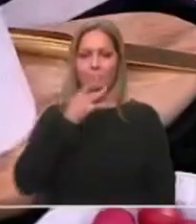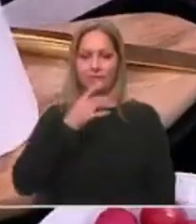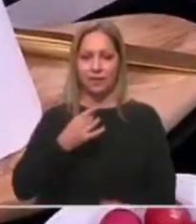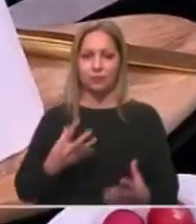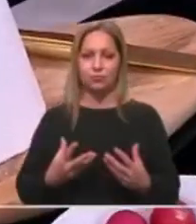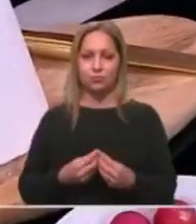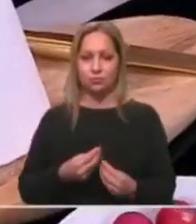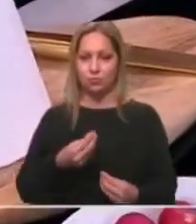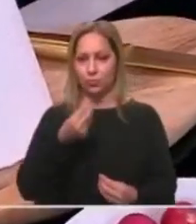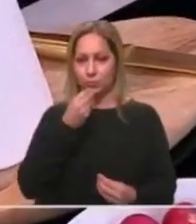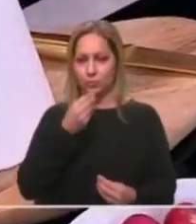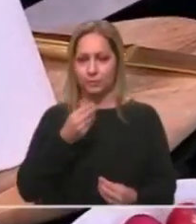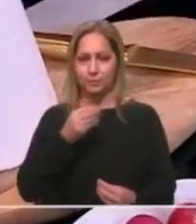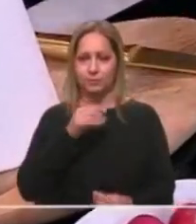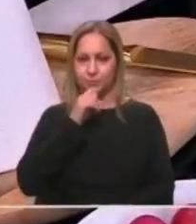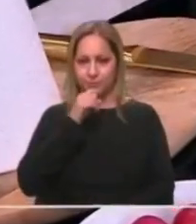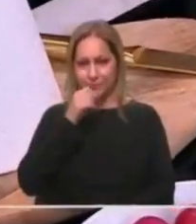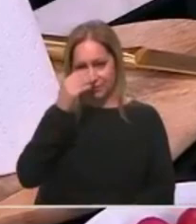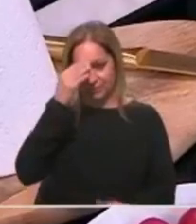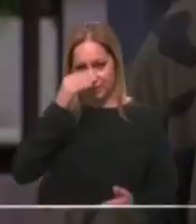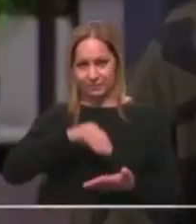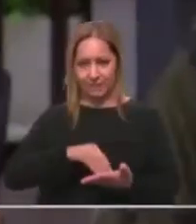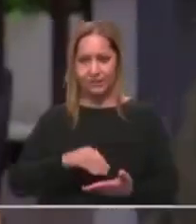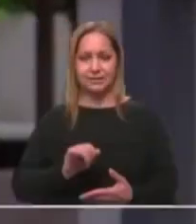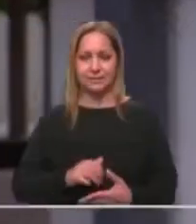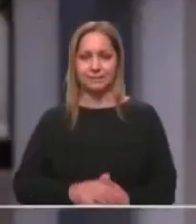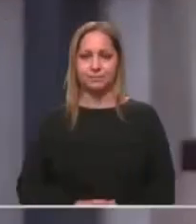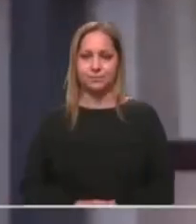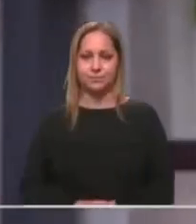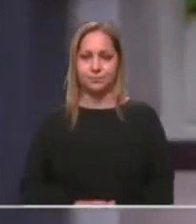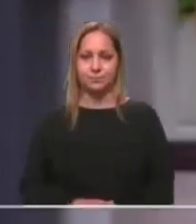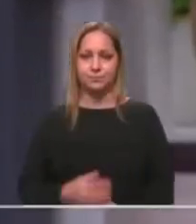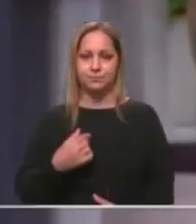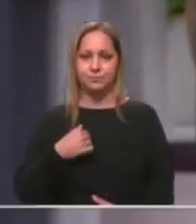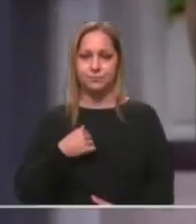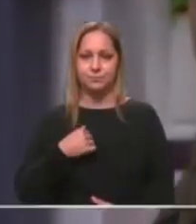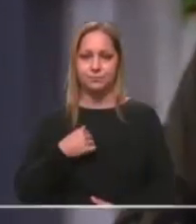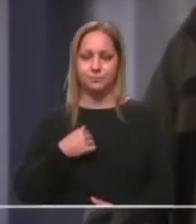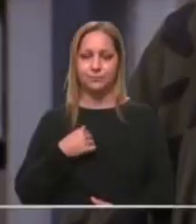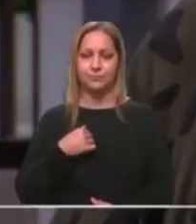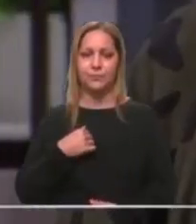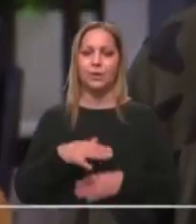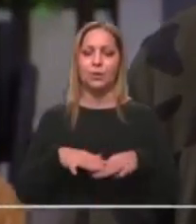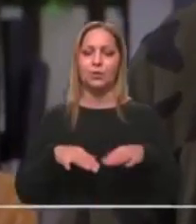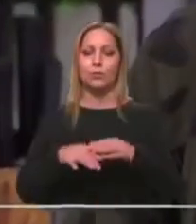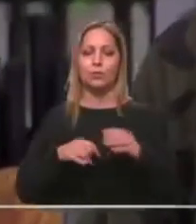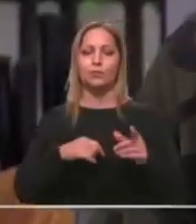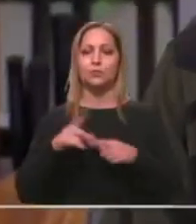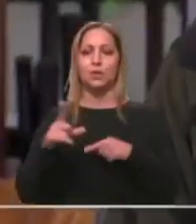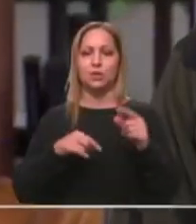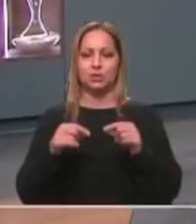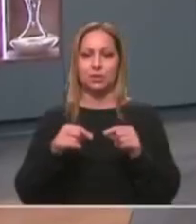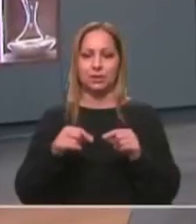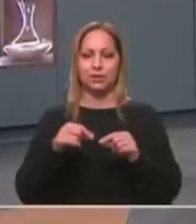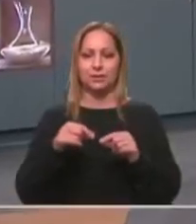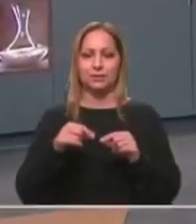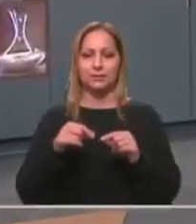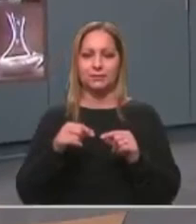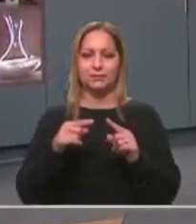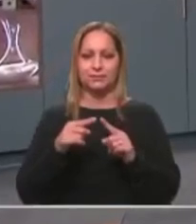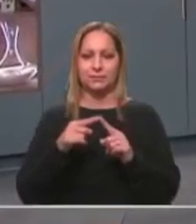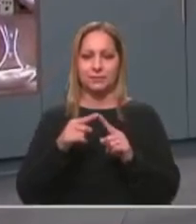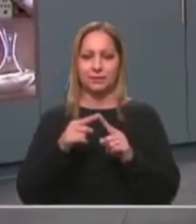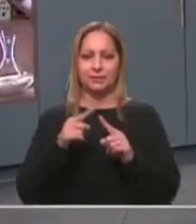Eu vou exemplificar. Vamos ser criativos. Vamos ser criativos, exatamente. Eu faço a estrela de cima. Então a Luísa faz só a estrela de cima. Eu faço a estrela e